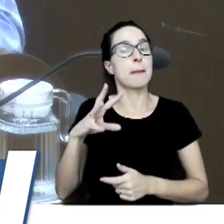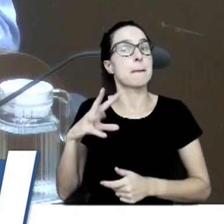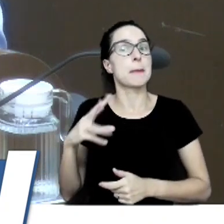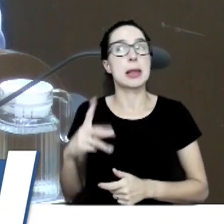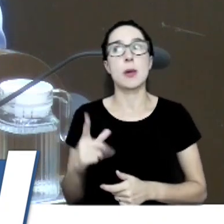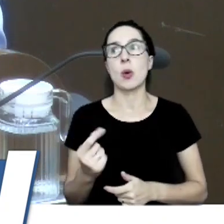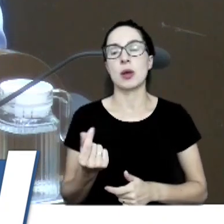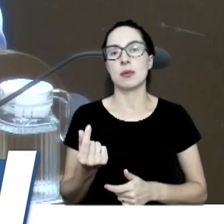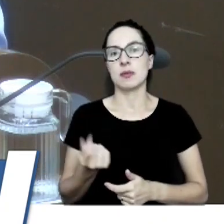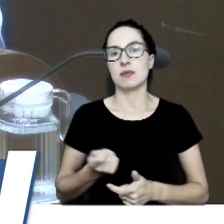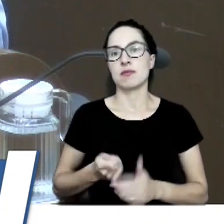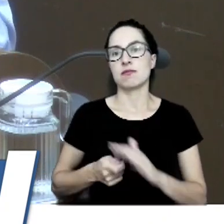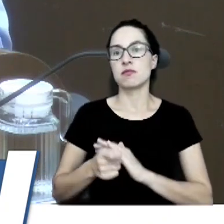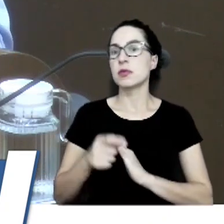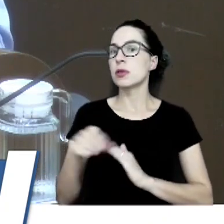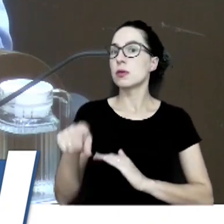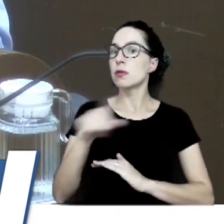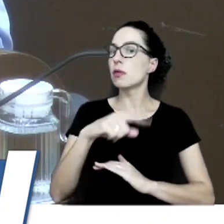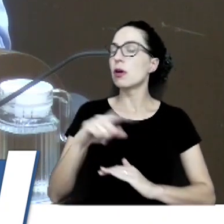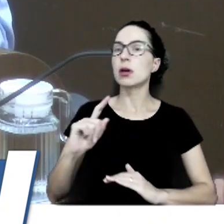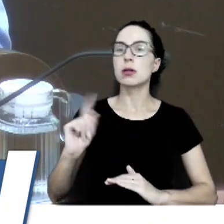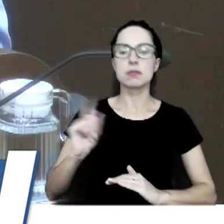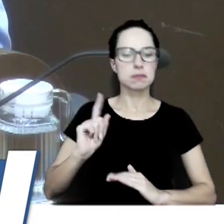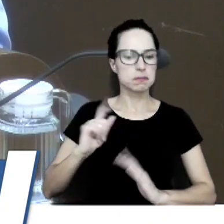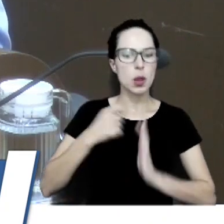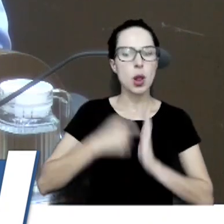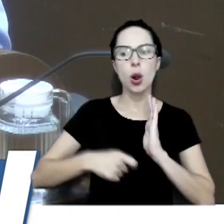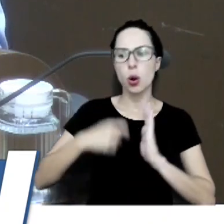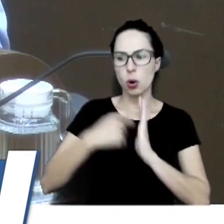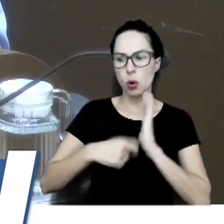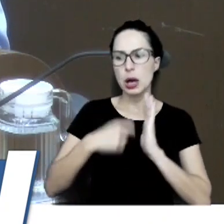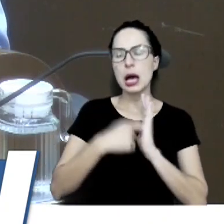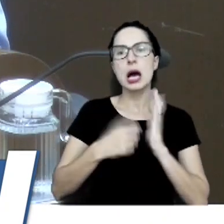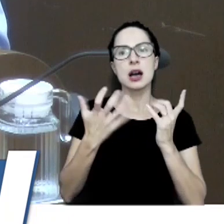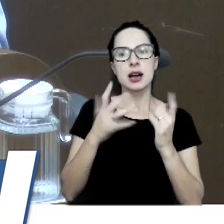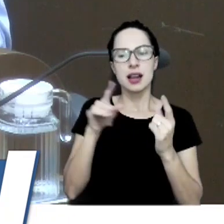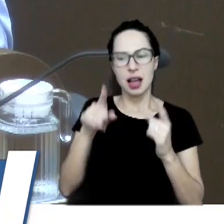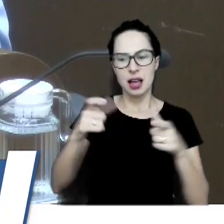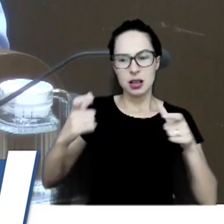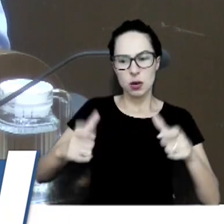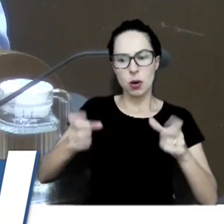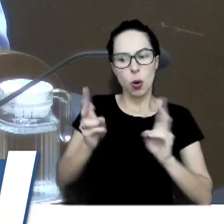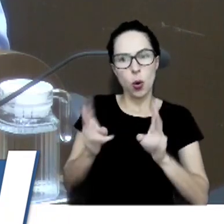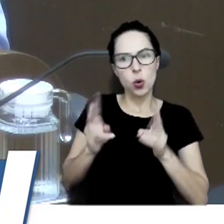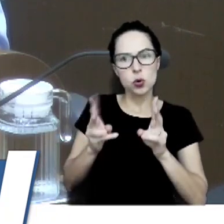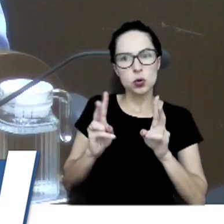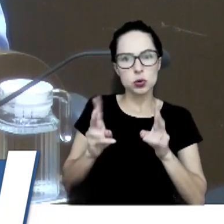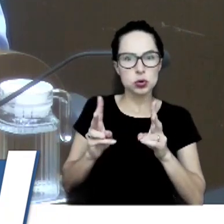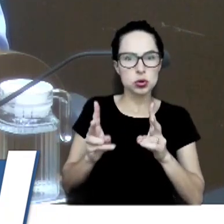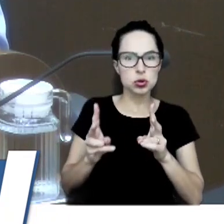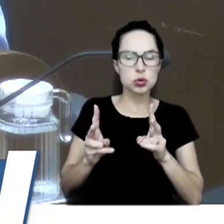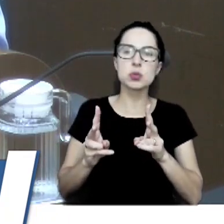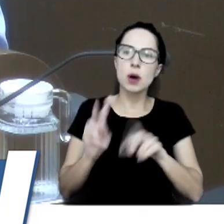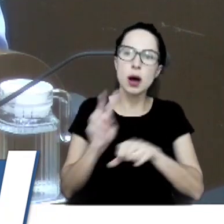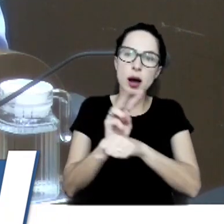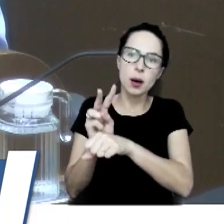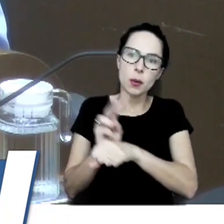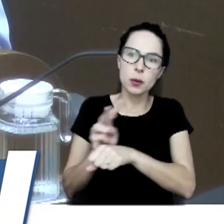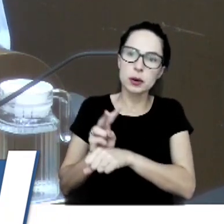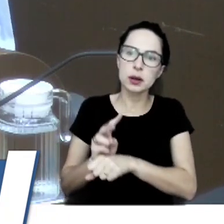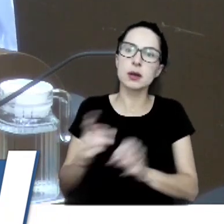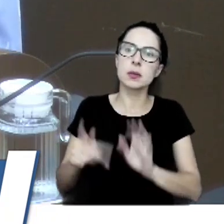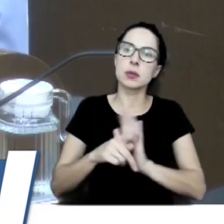só que cumprimentar e esperar que outras entidades valorizassem tanto um espaço de concessão